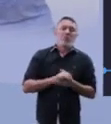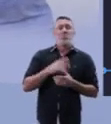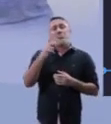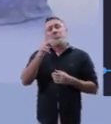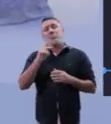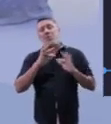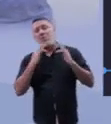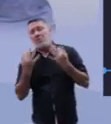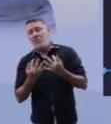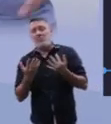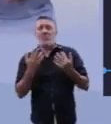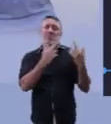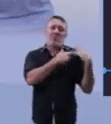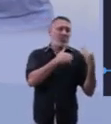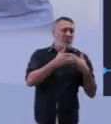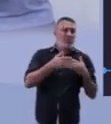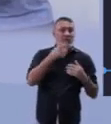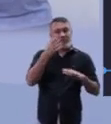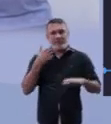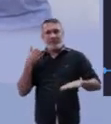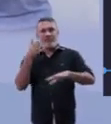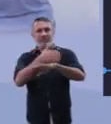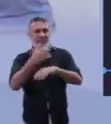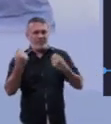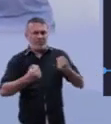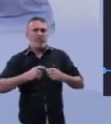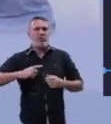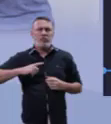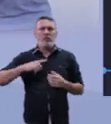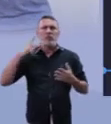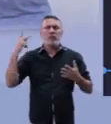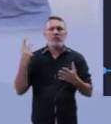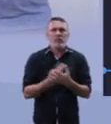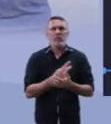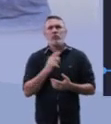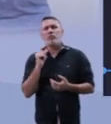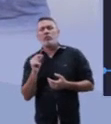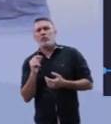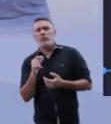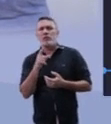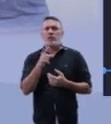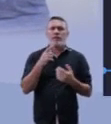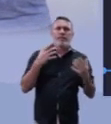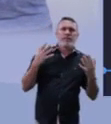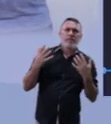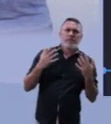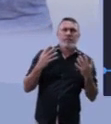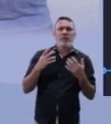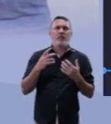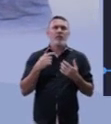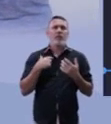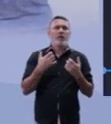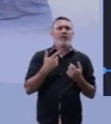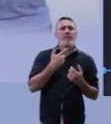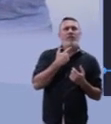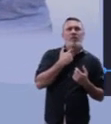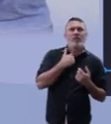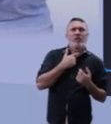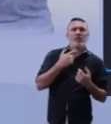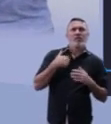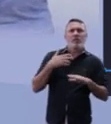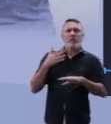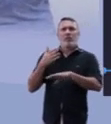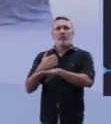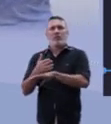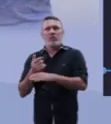também não. Mas os seus pais, os responsáveis vão comprar um carro, alguma coisa, algum fato vai trazer, né, para que você tenha ali